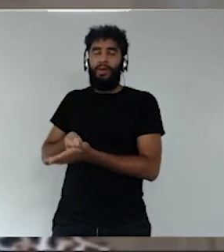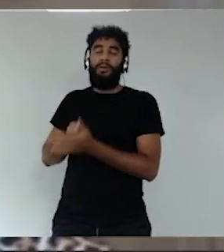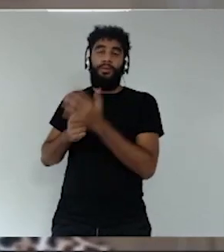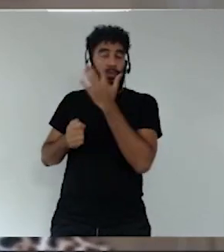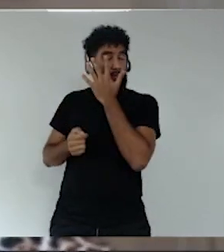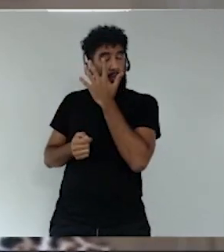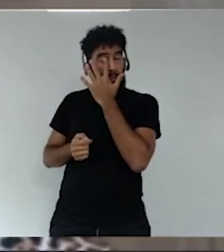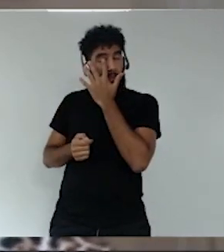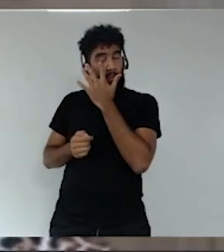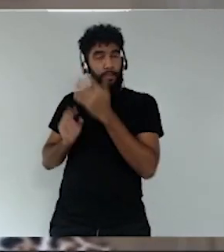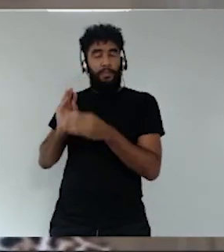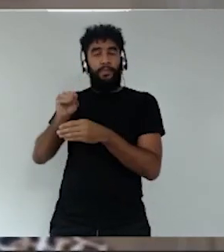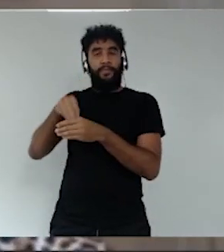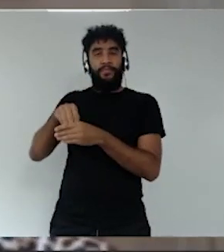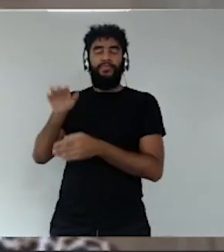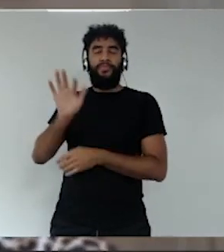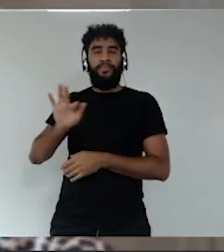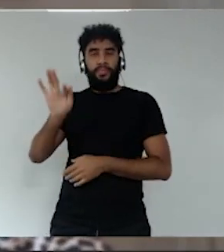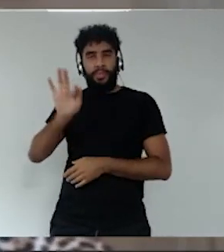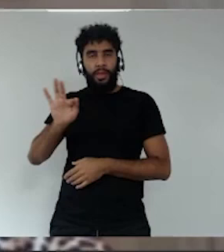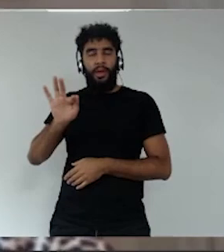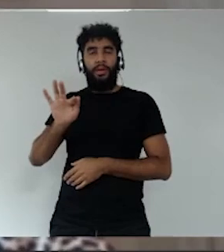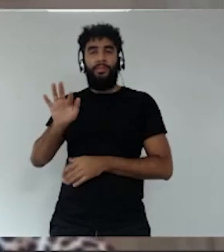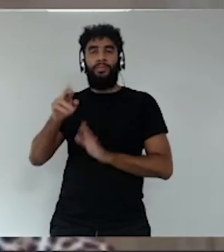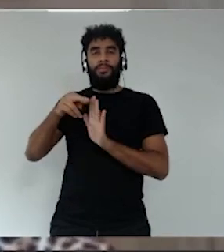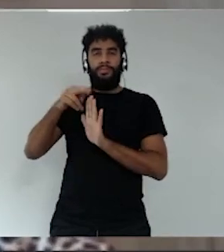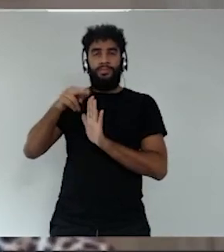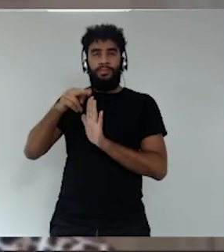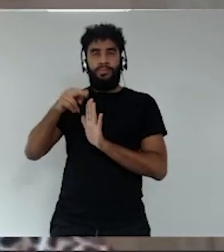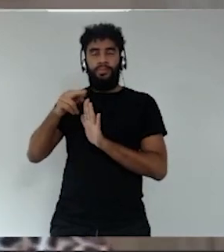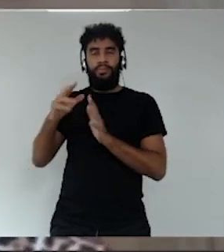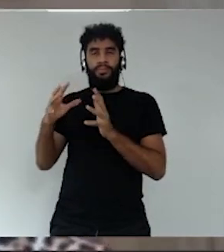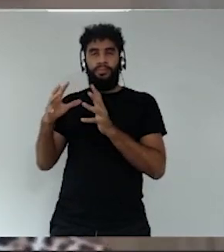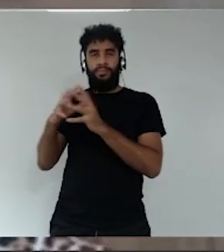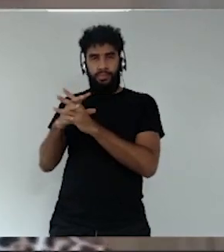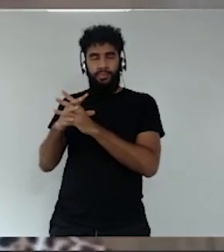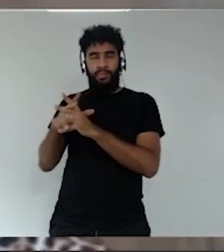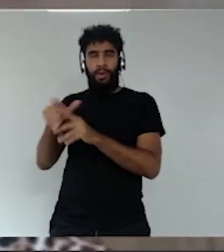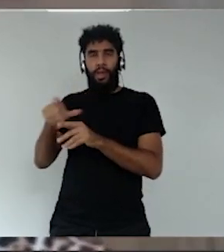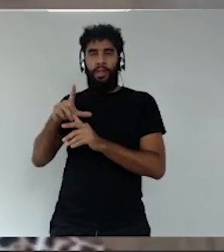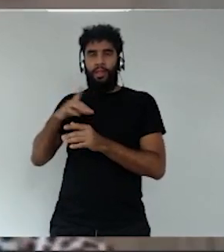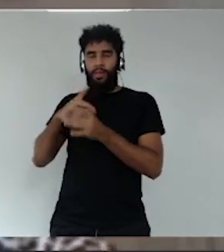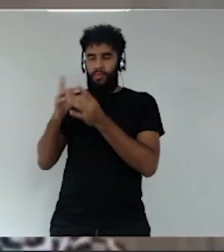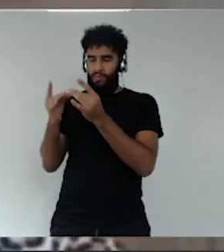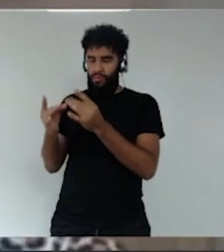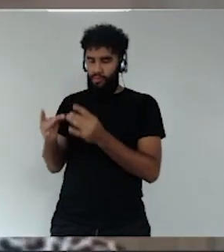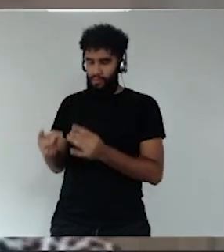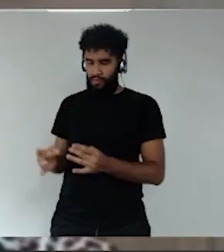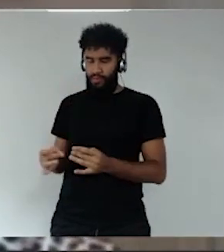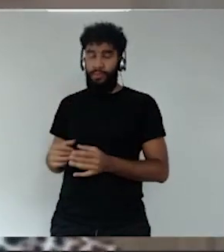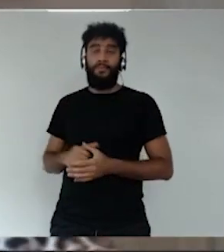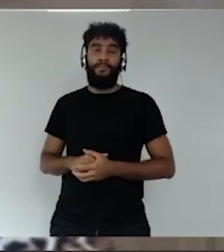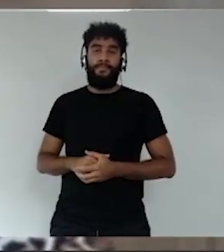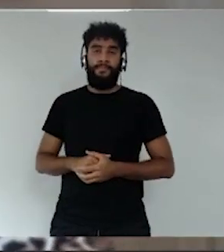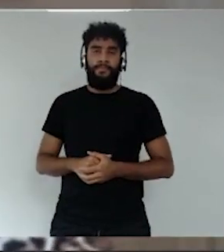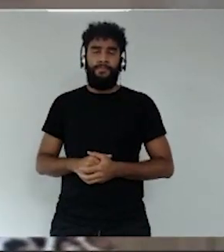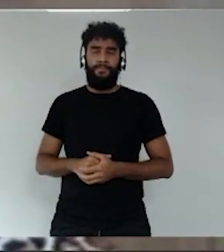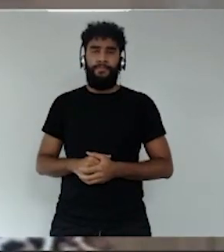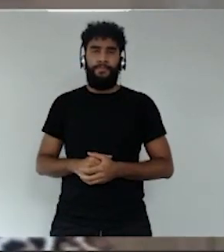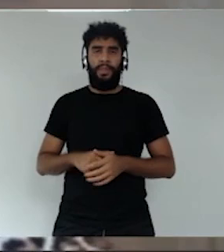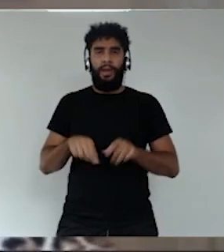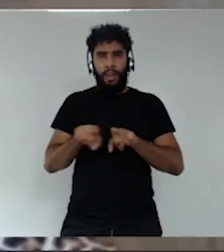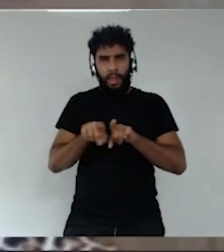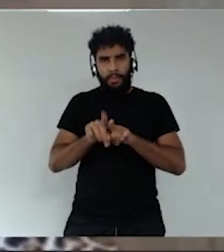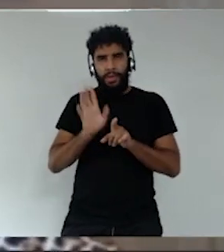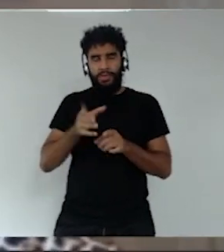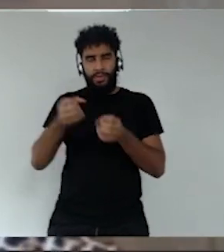consensuais de solução de conflitos. E a resolução traz algumas ações concretas também nesse sentido. E até já foi